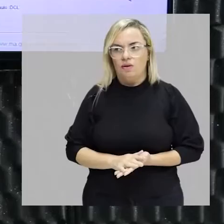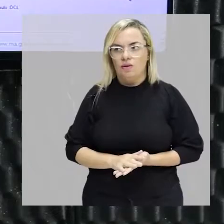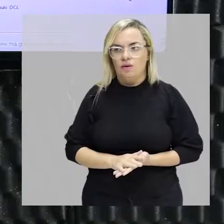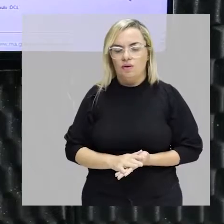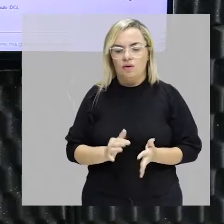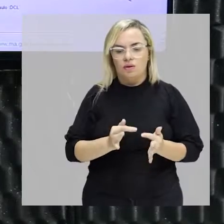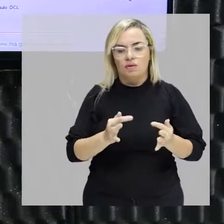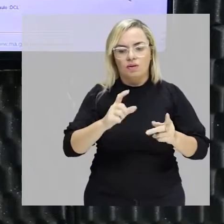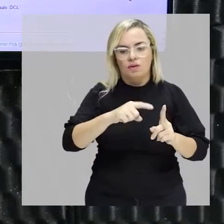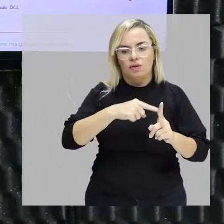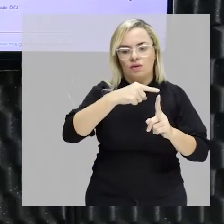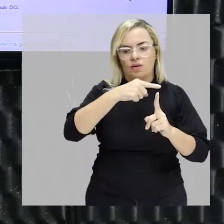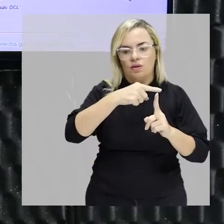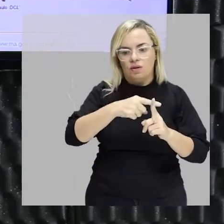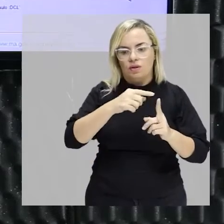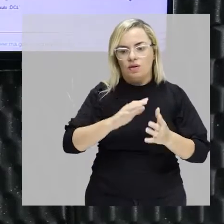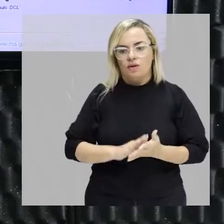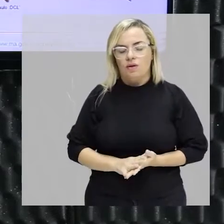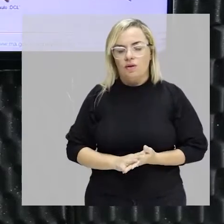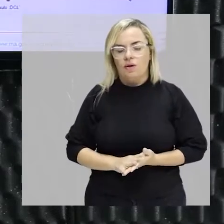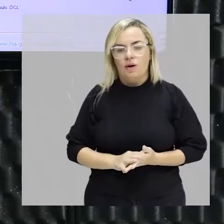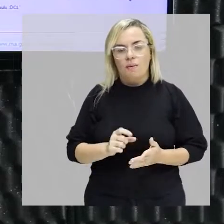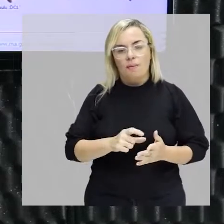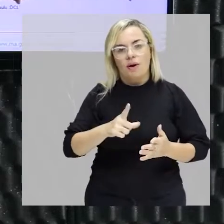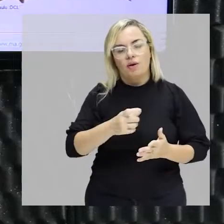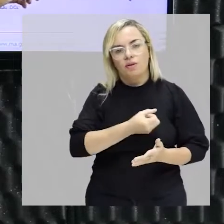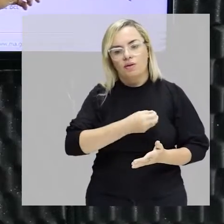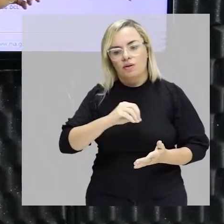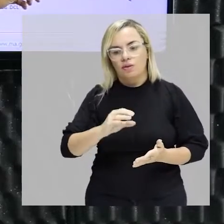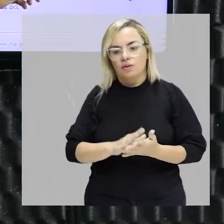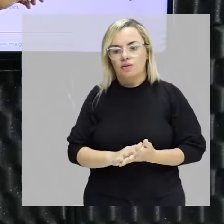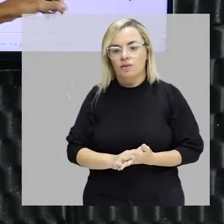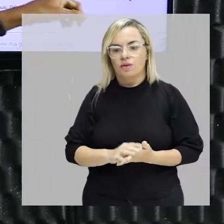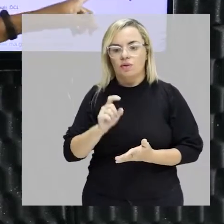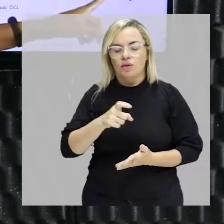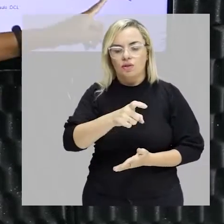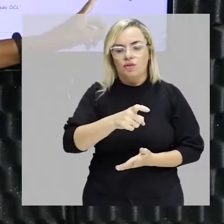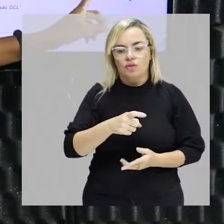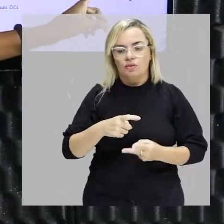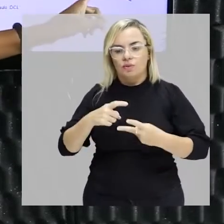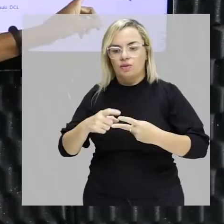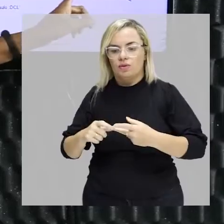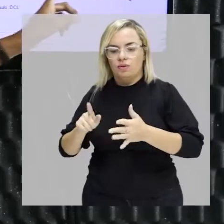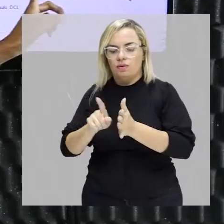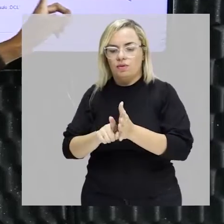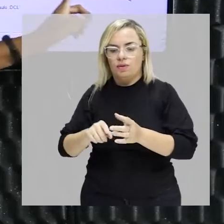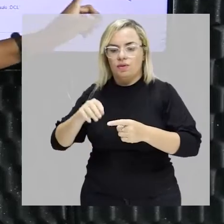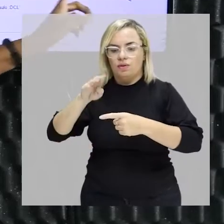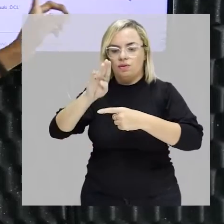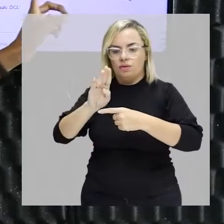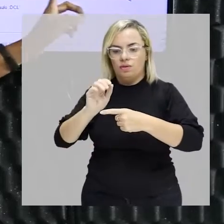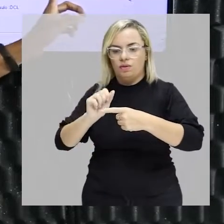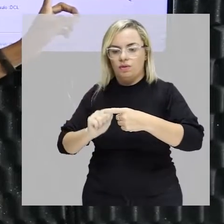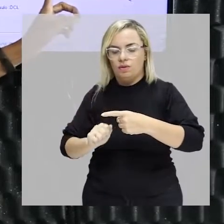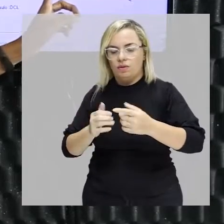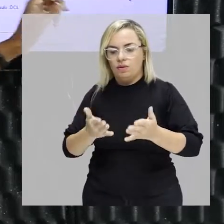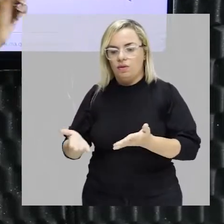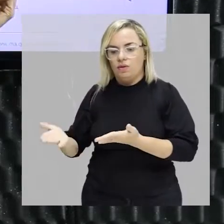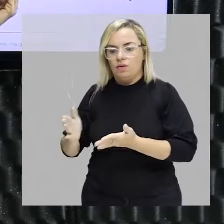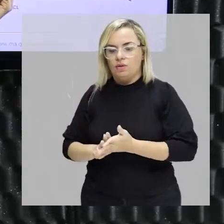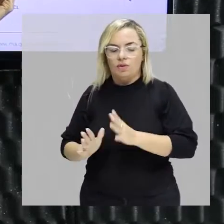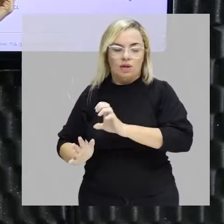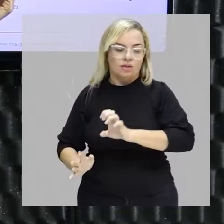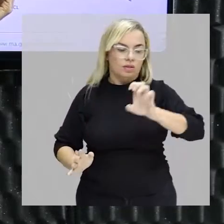função é positiva, maior do que zero, para valores de x menores que o da raiz, tá? Positiva, do lado esquerdo,